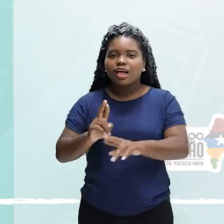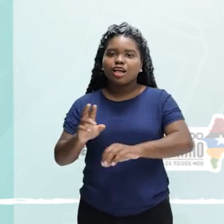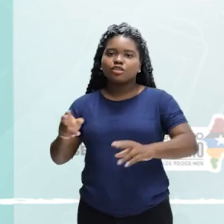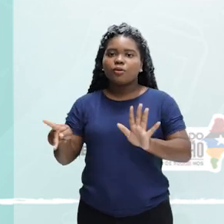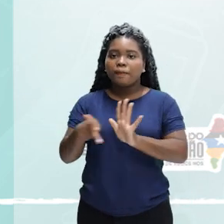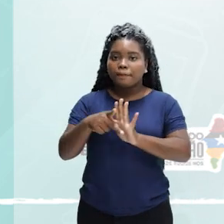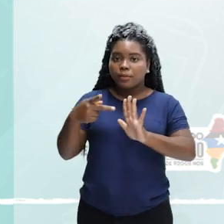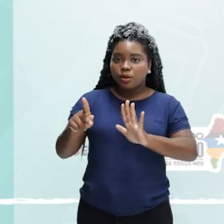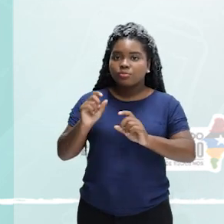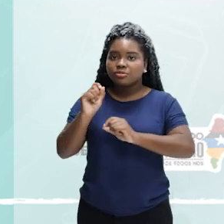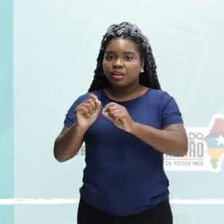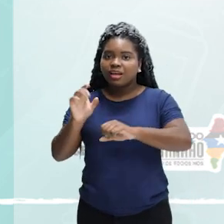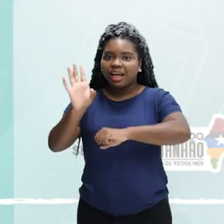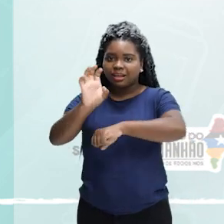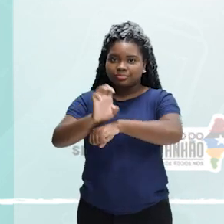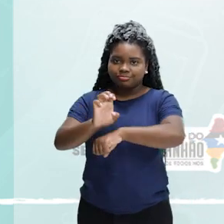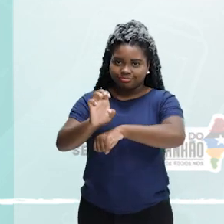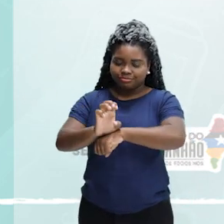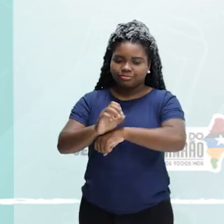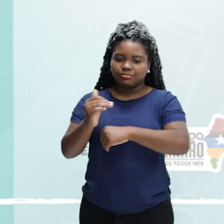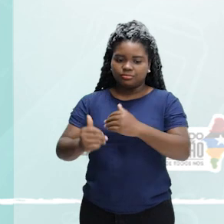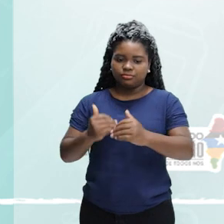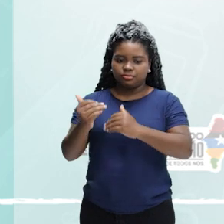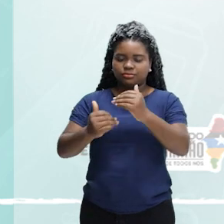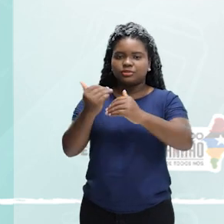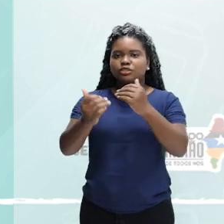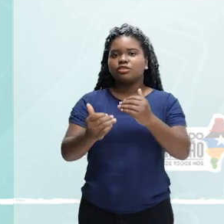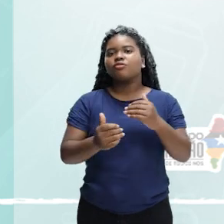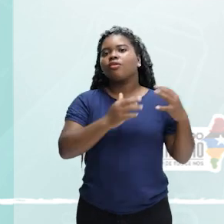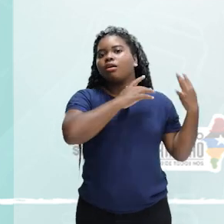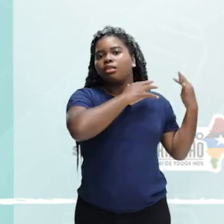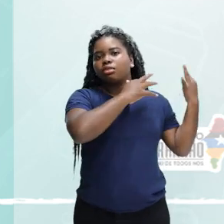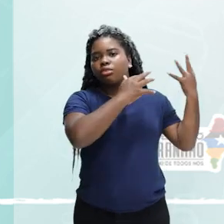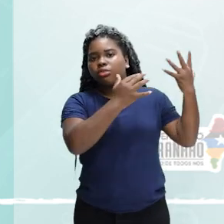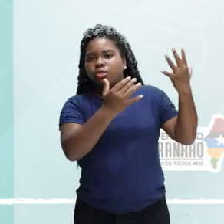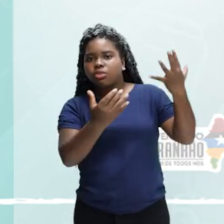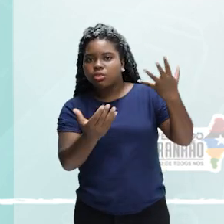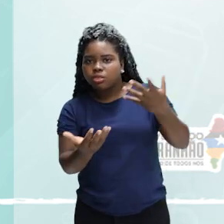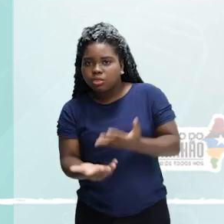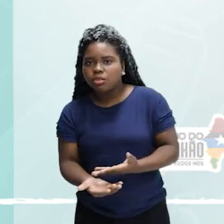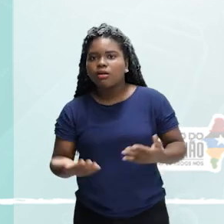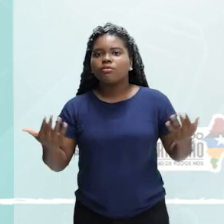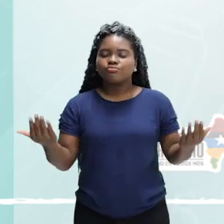e também desenvolvida ao longo do tempo, na visão do Benjamin